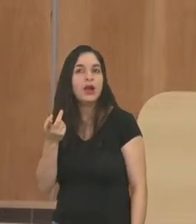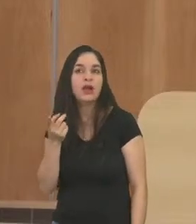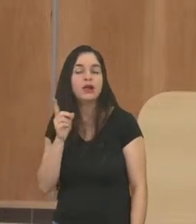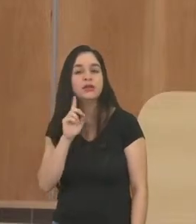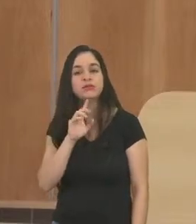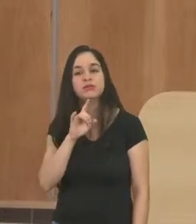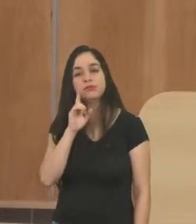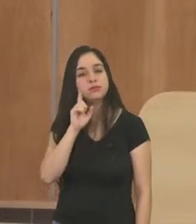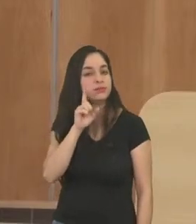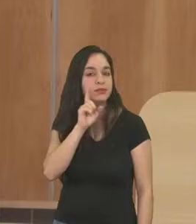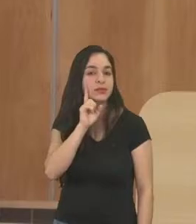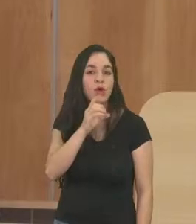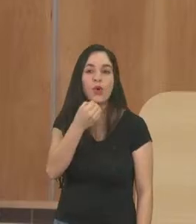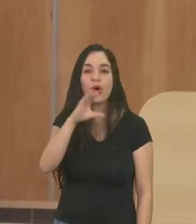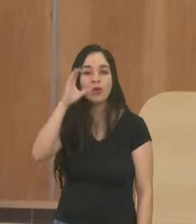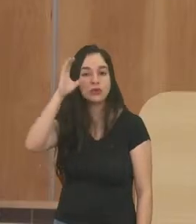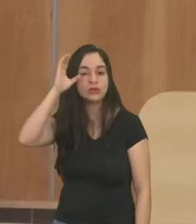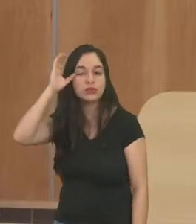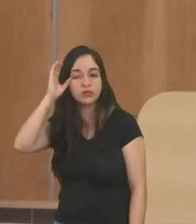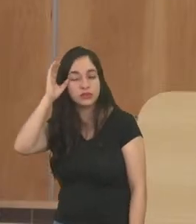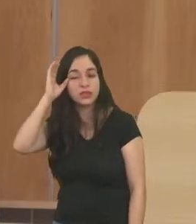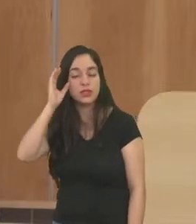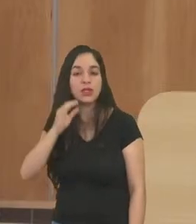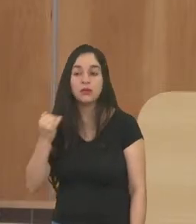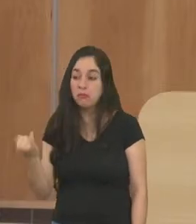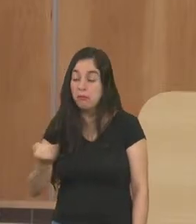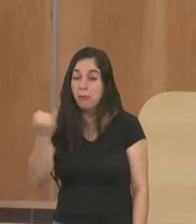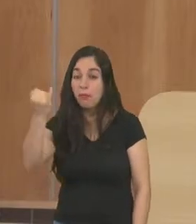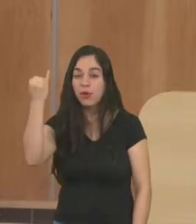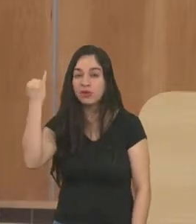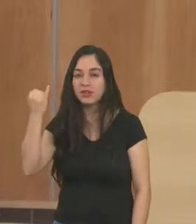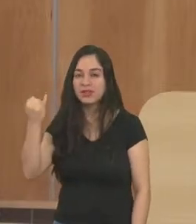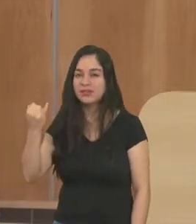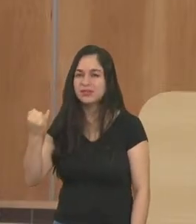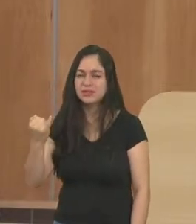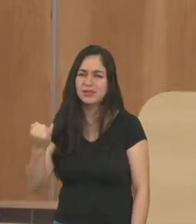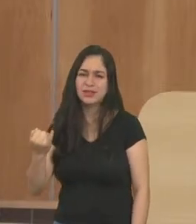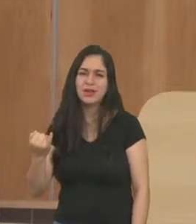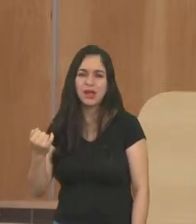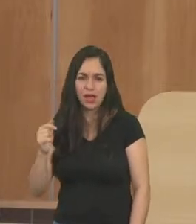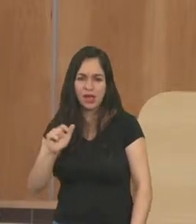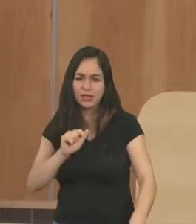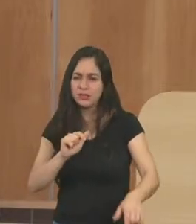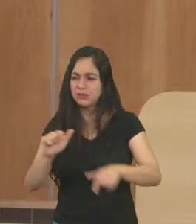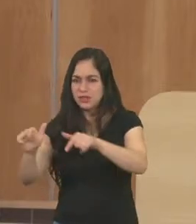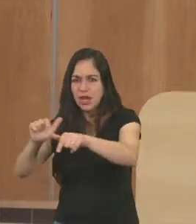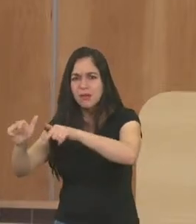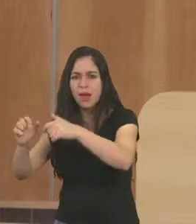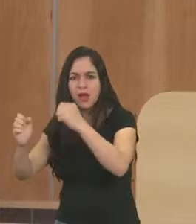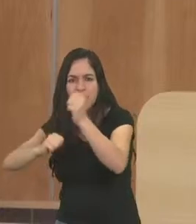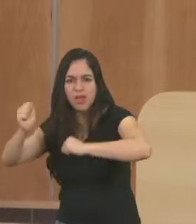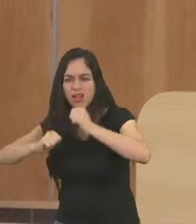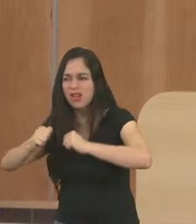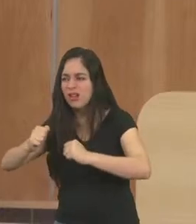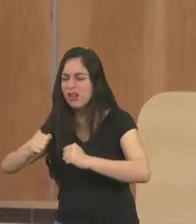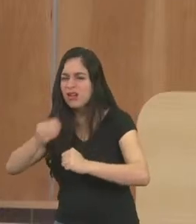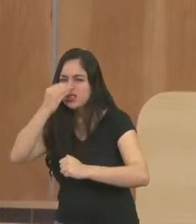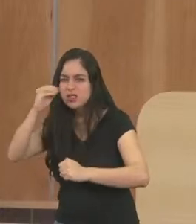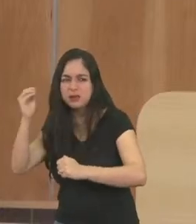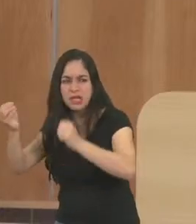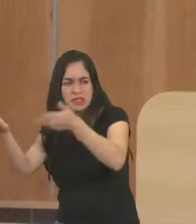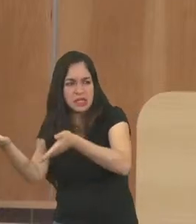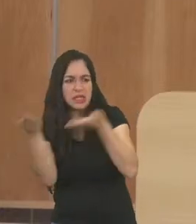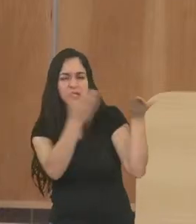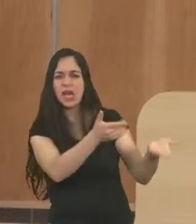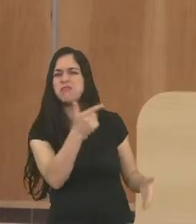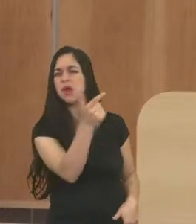uma empresa do setor de defesa com essa importância que tem, correr o risco principalmente de ser entregue ao capital estrangeiro. E o